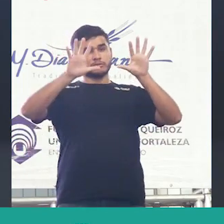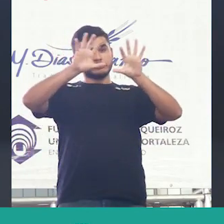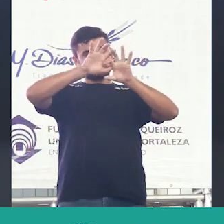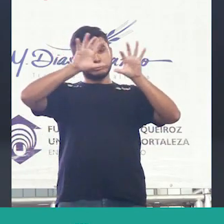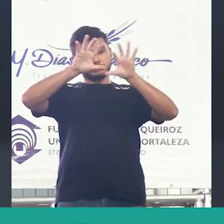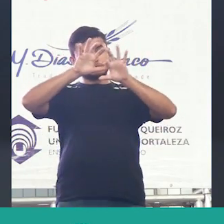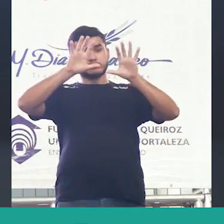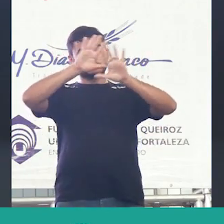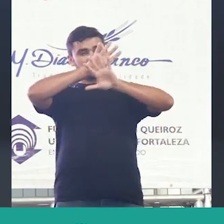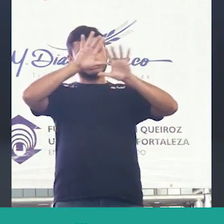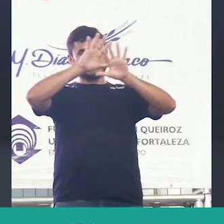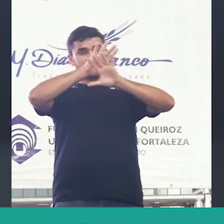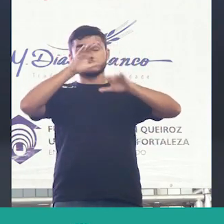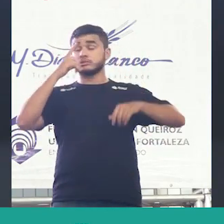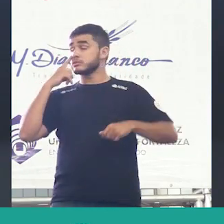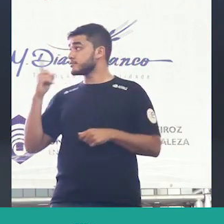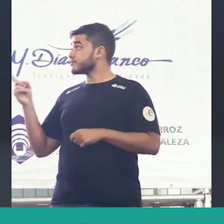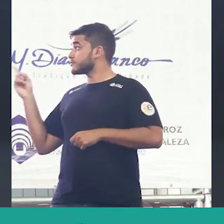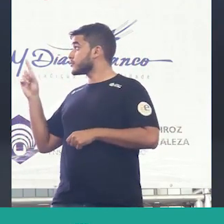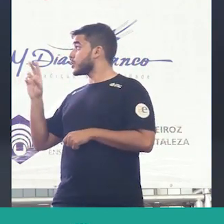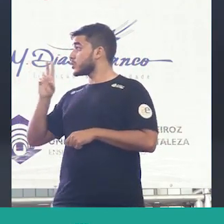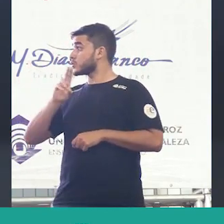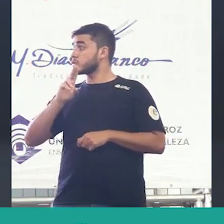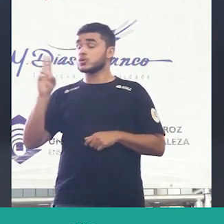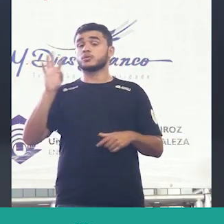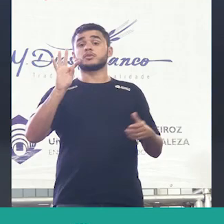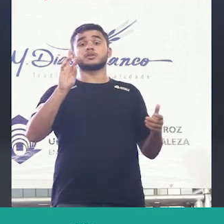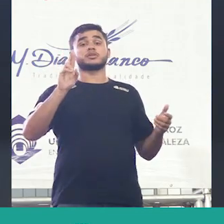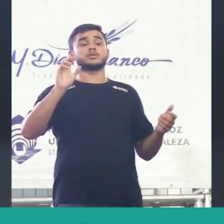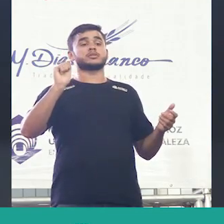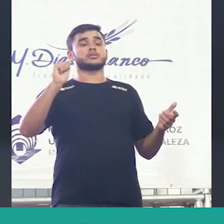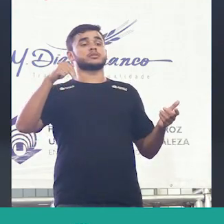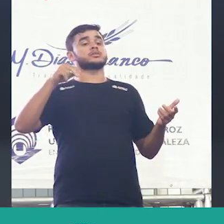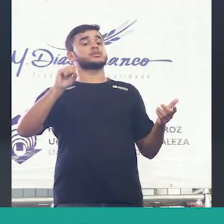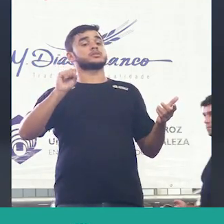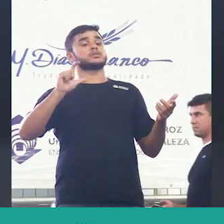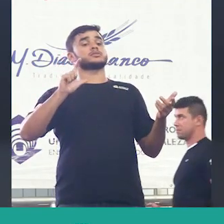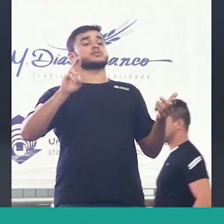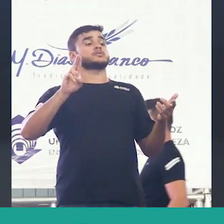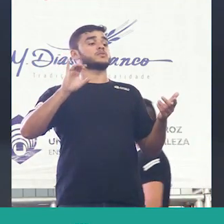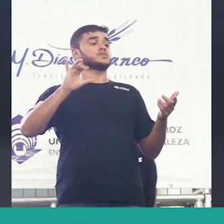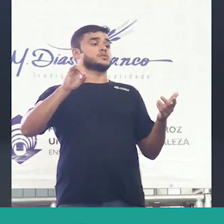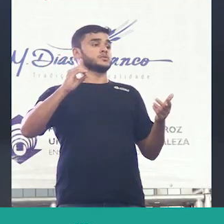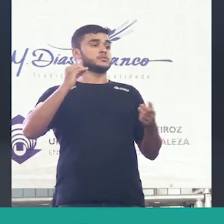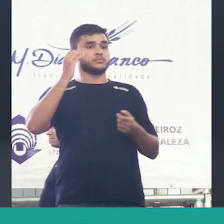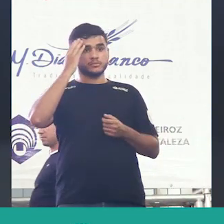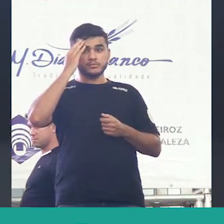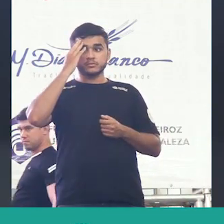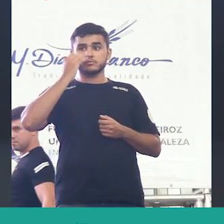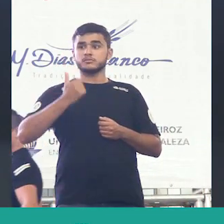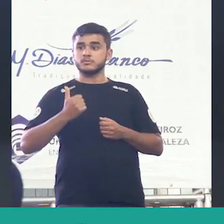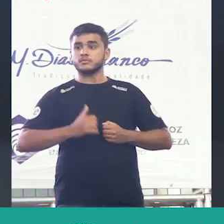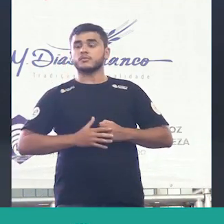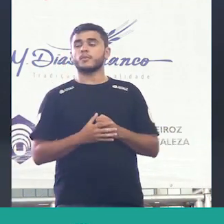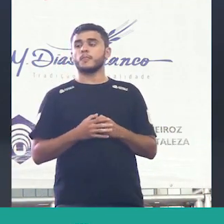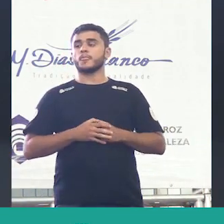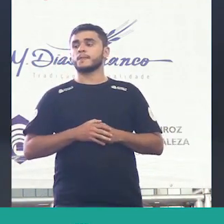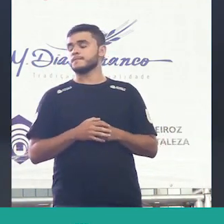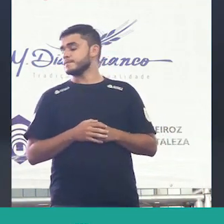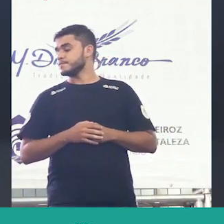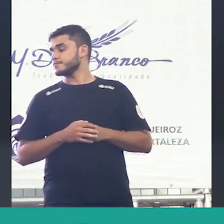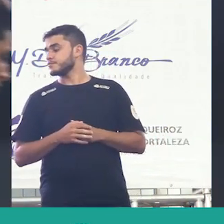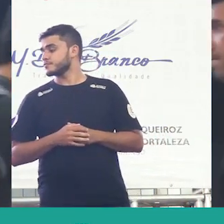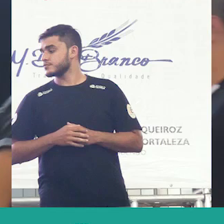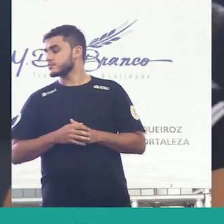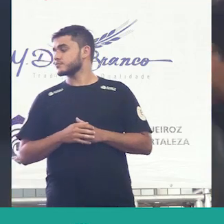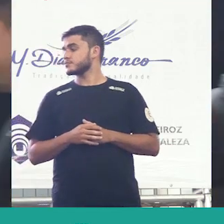manchado? Esse vidro, ele é translúcido. Entenderam ou não? Certo?